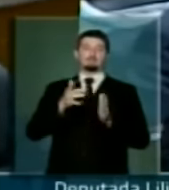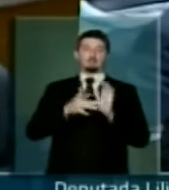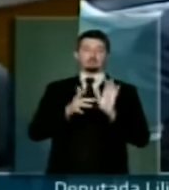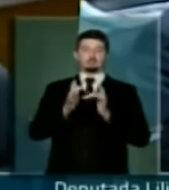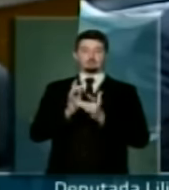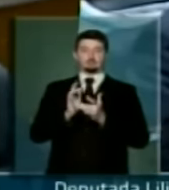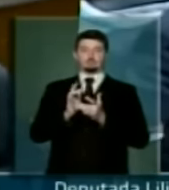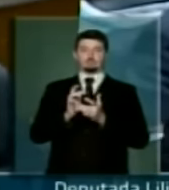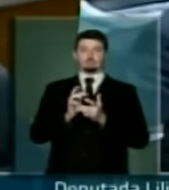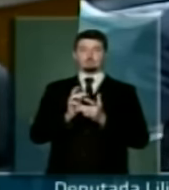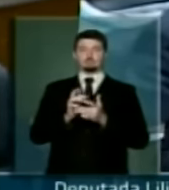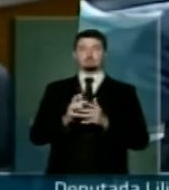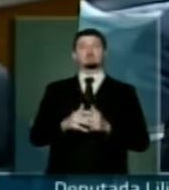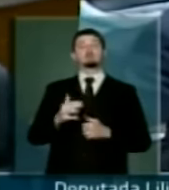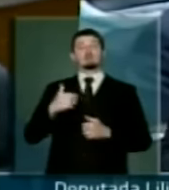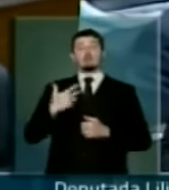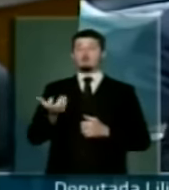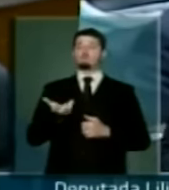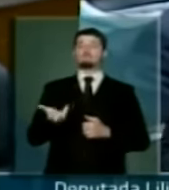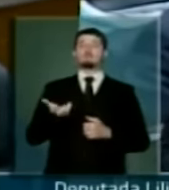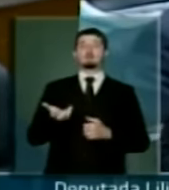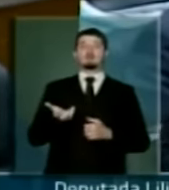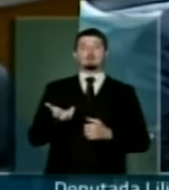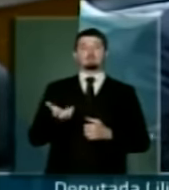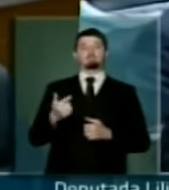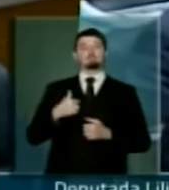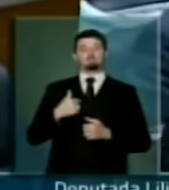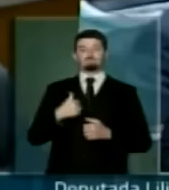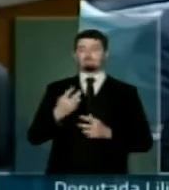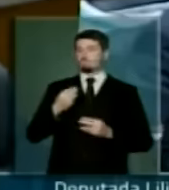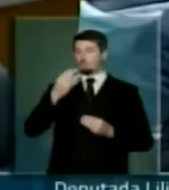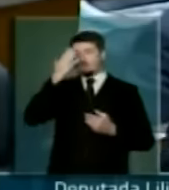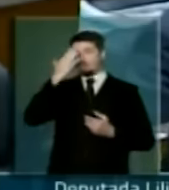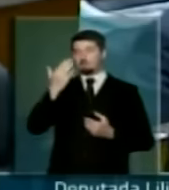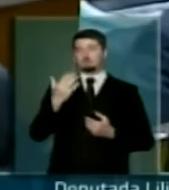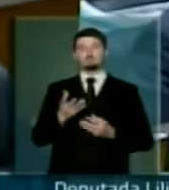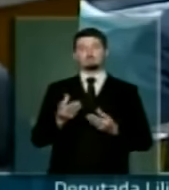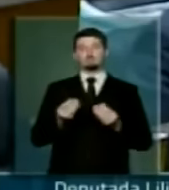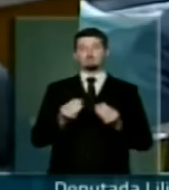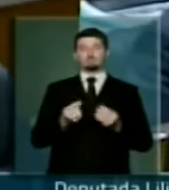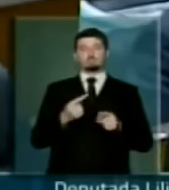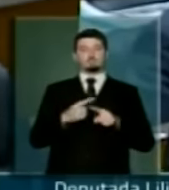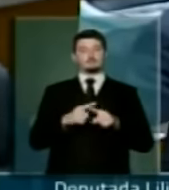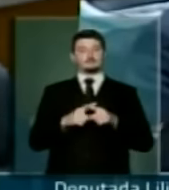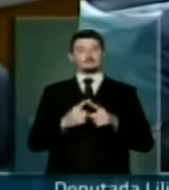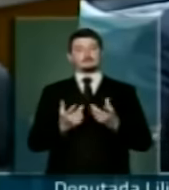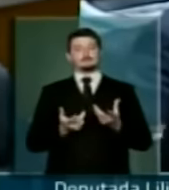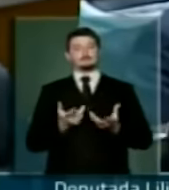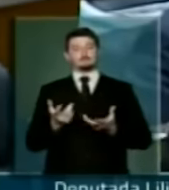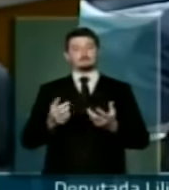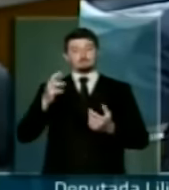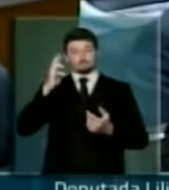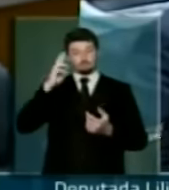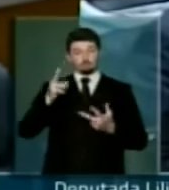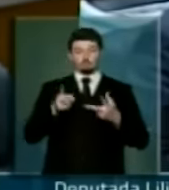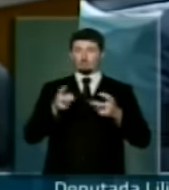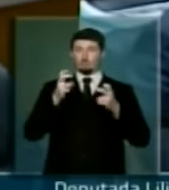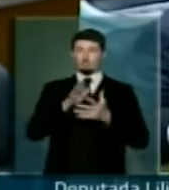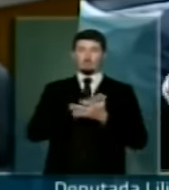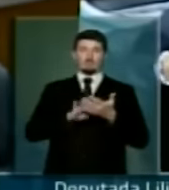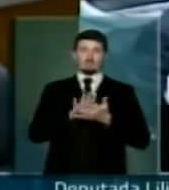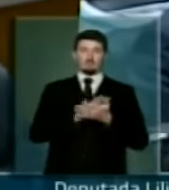pregação, né? E eu quero, assim, eu fiquei muito, muito agradecida, porque o senhor não cobrou